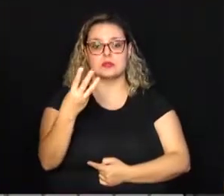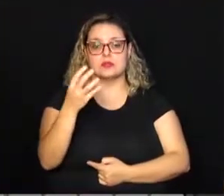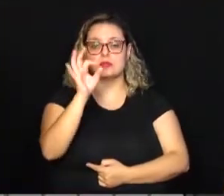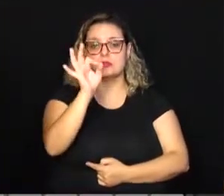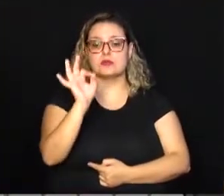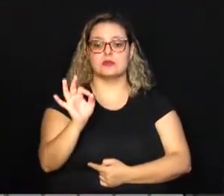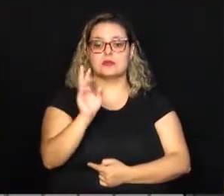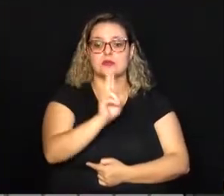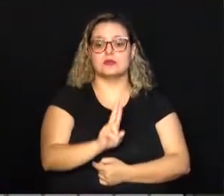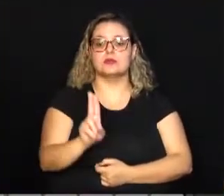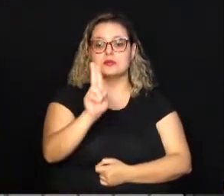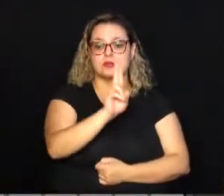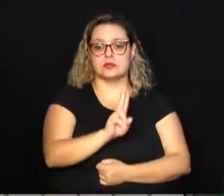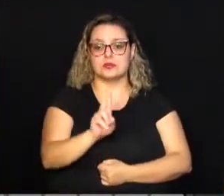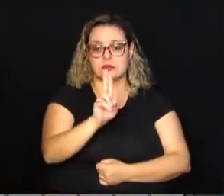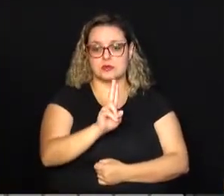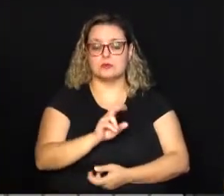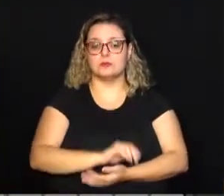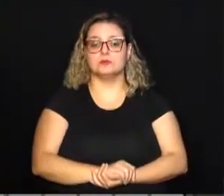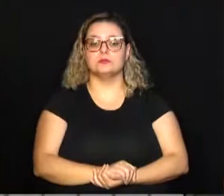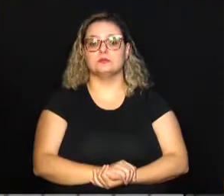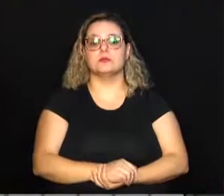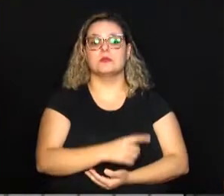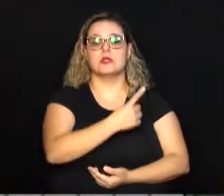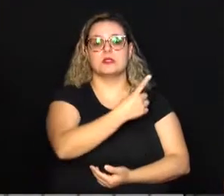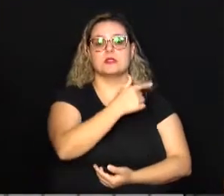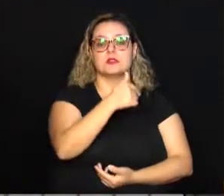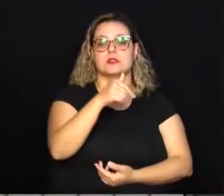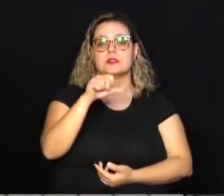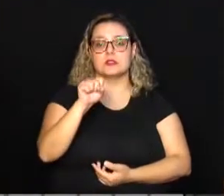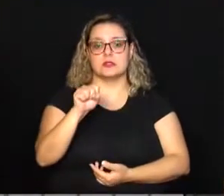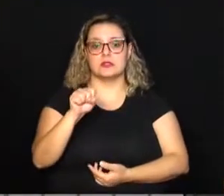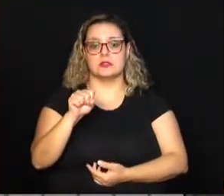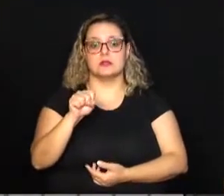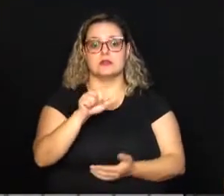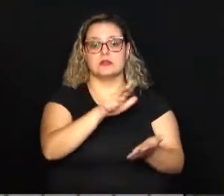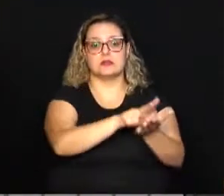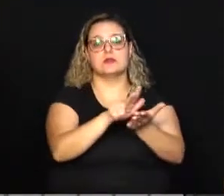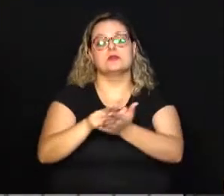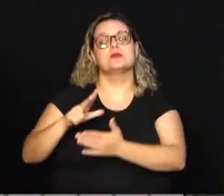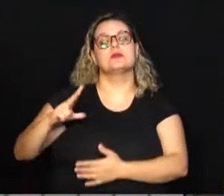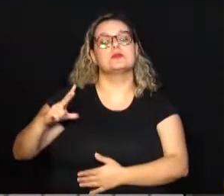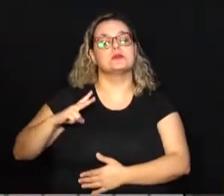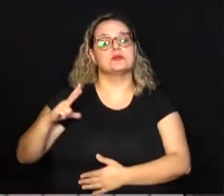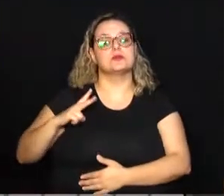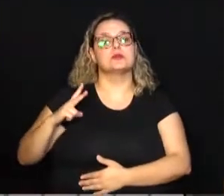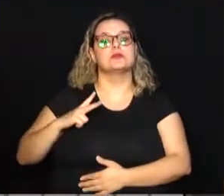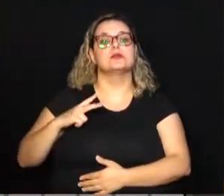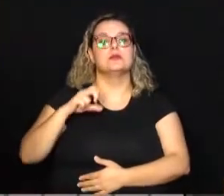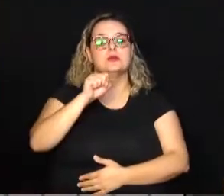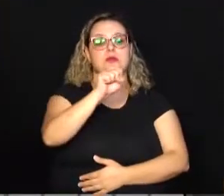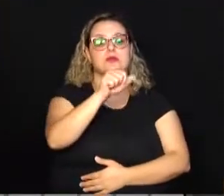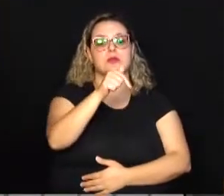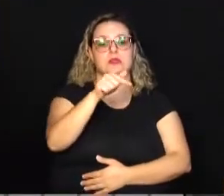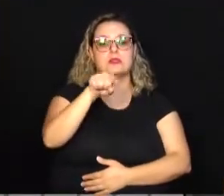93,33% dos leitos ocupados, e 178 leitos da rede privada, com